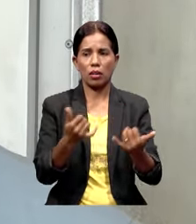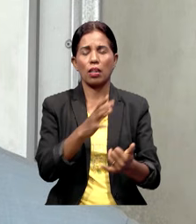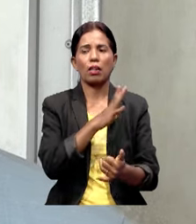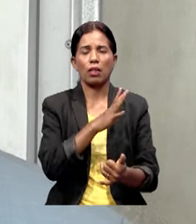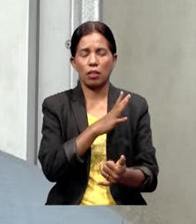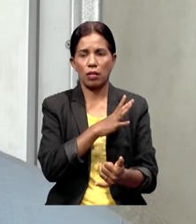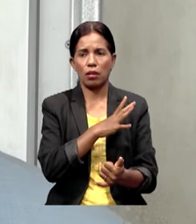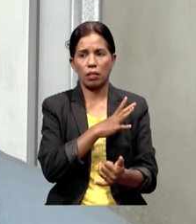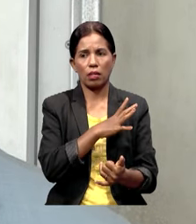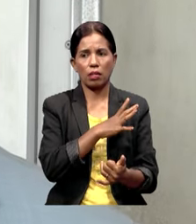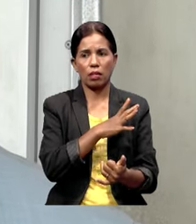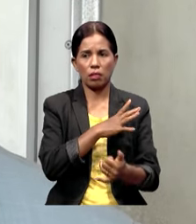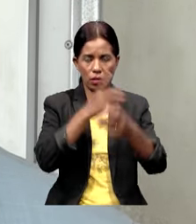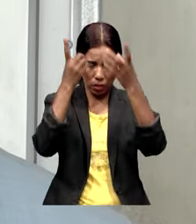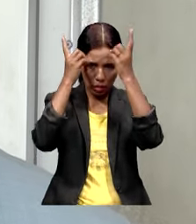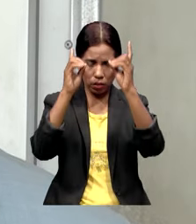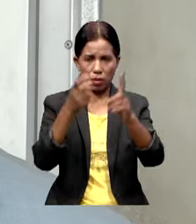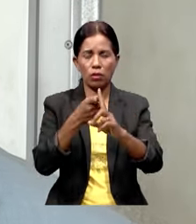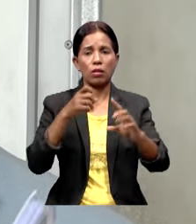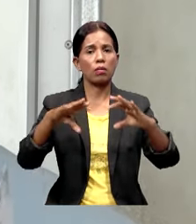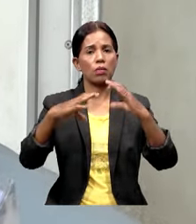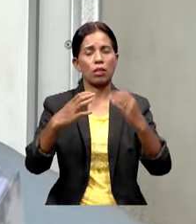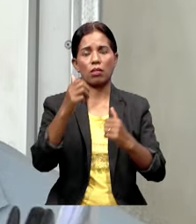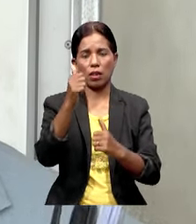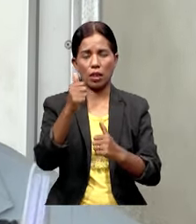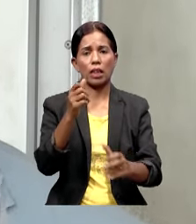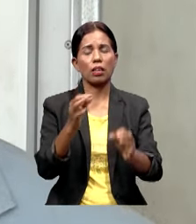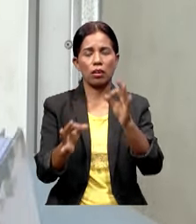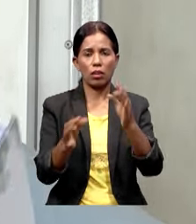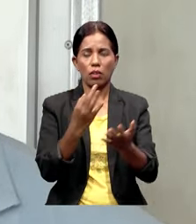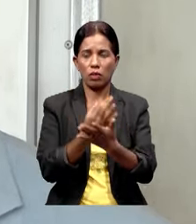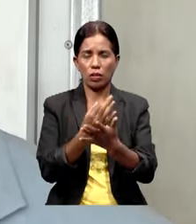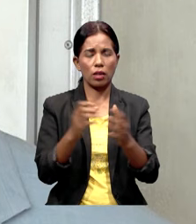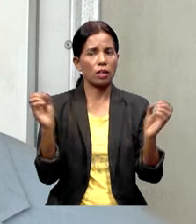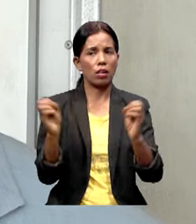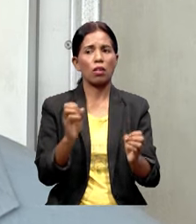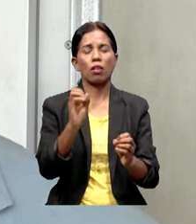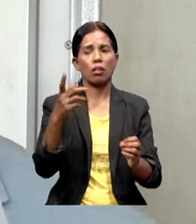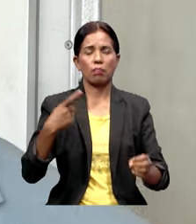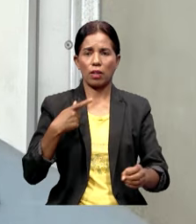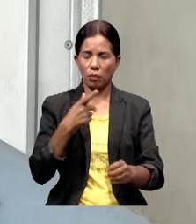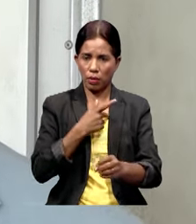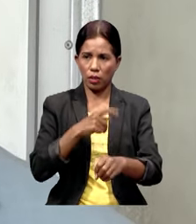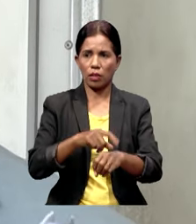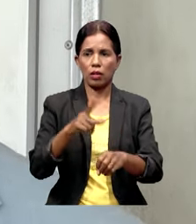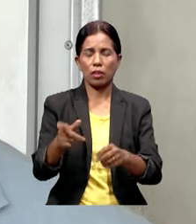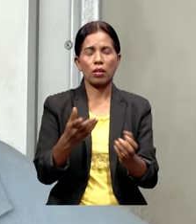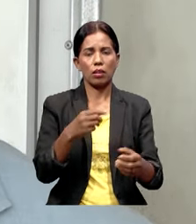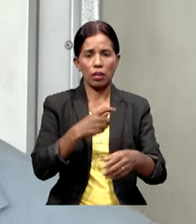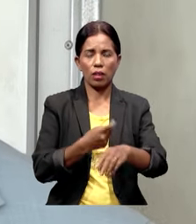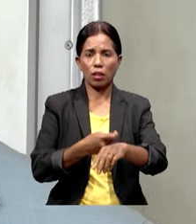reinete decisão de comissão A, se quer subsídio Lazar, para o Parlamento, se tem que ter mais,